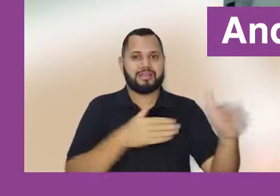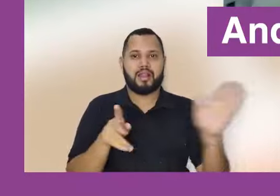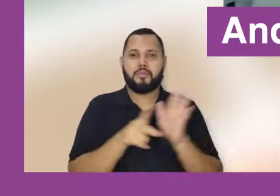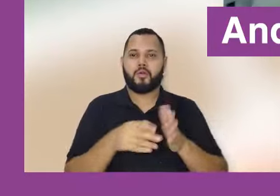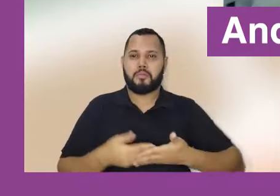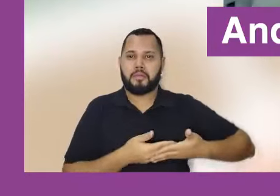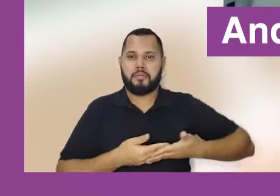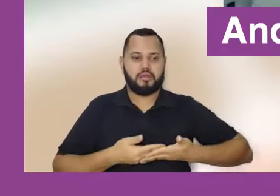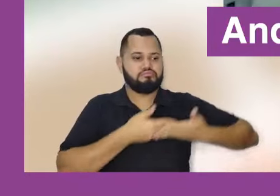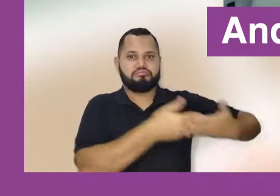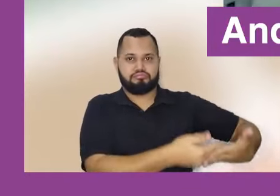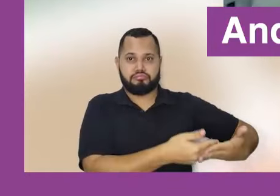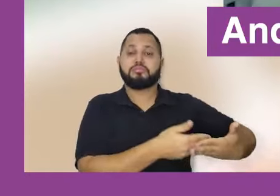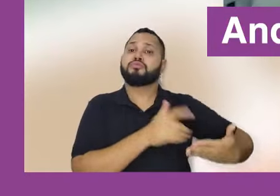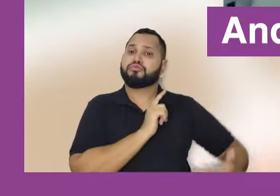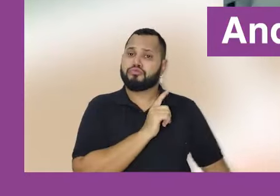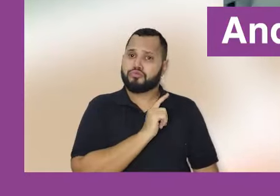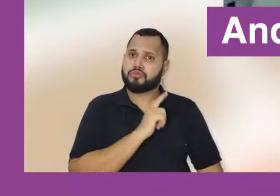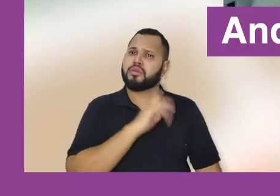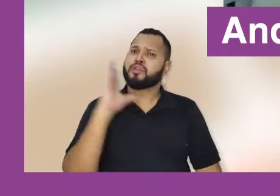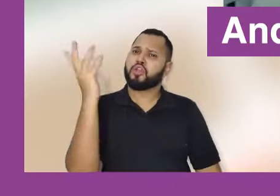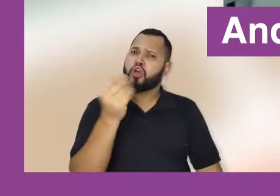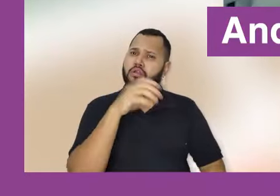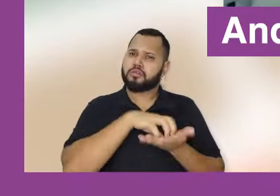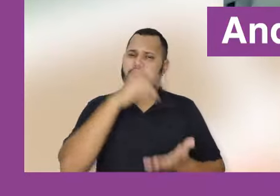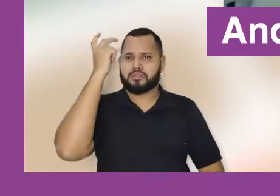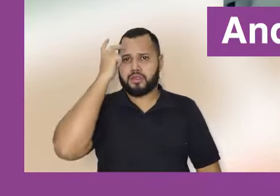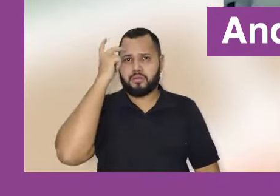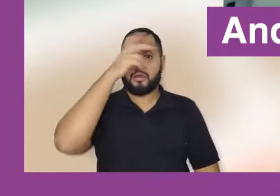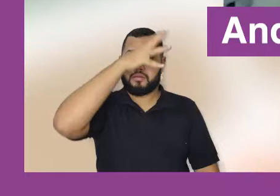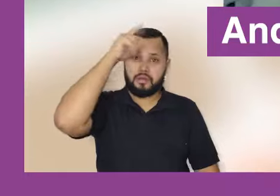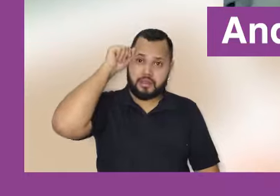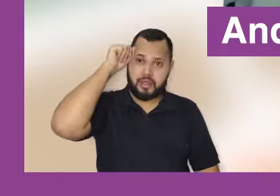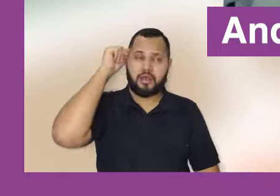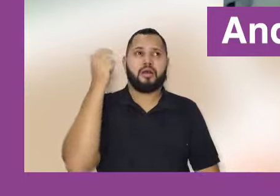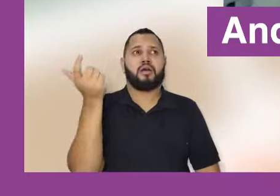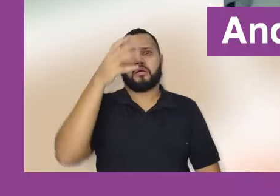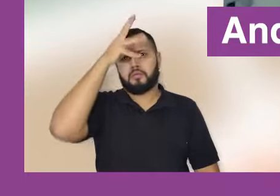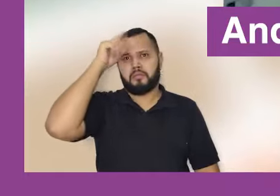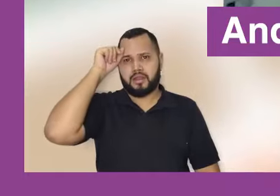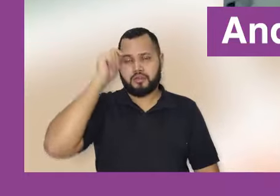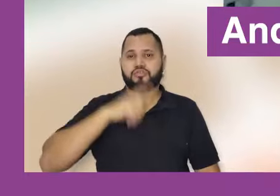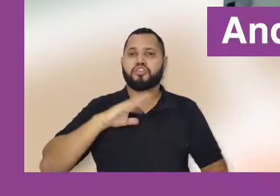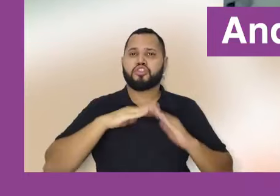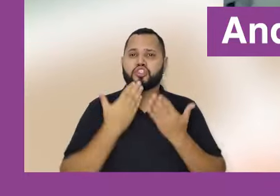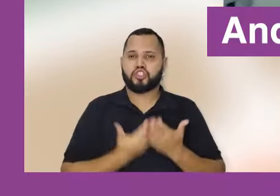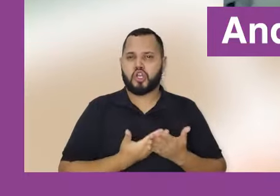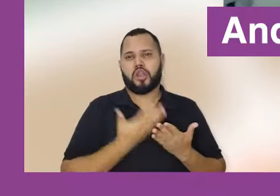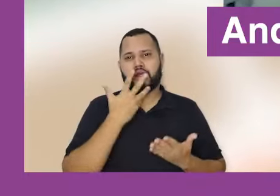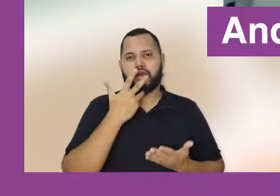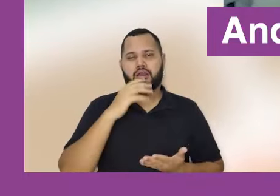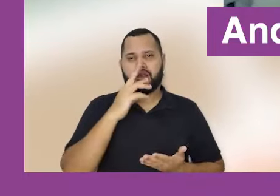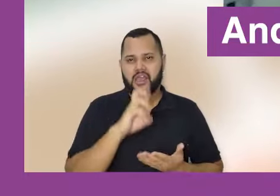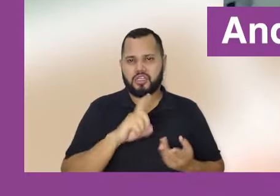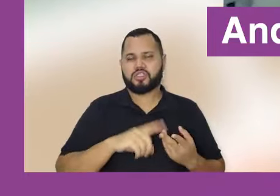que a gente tem de alguma maneira em todas as unidades aqui em São Paulo em Manaus Manaus via creche em Joinville